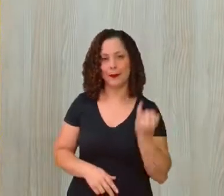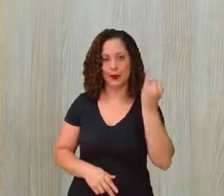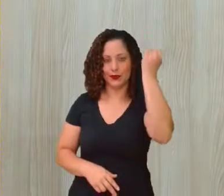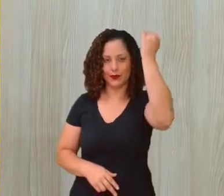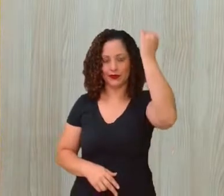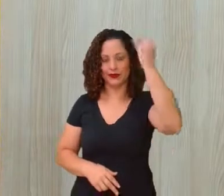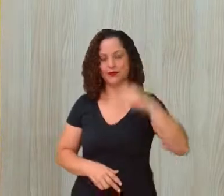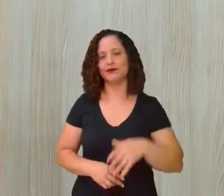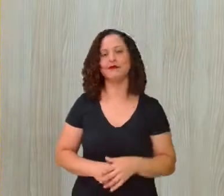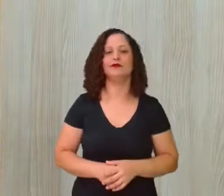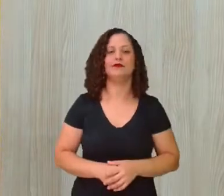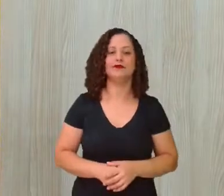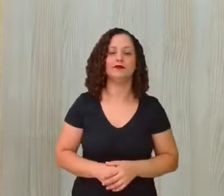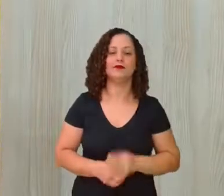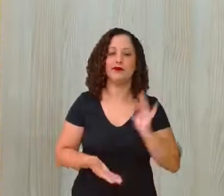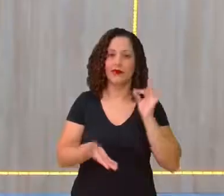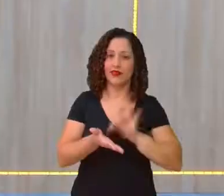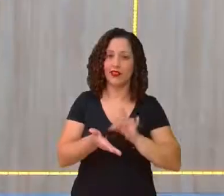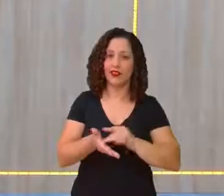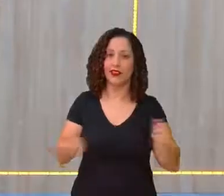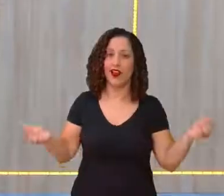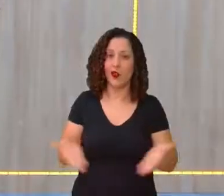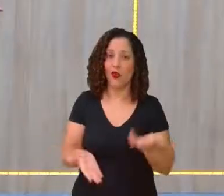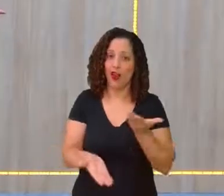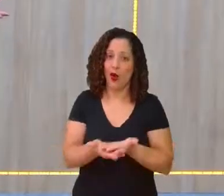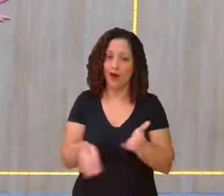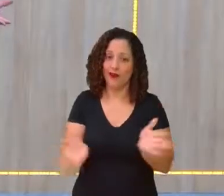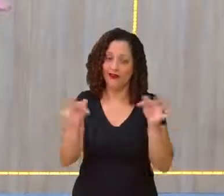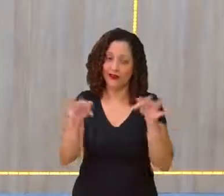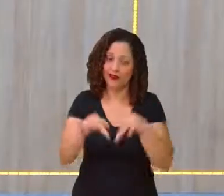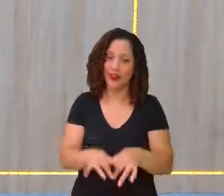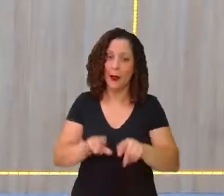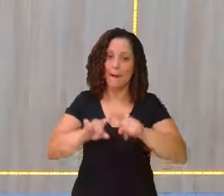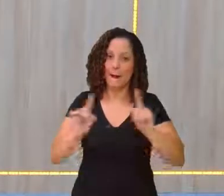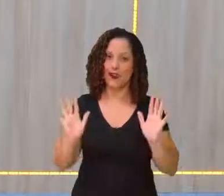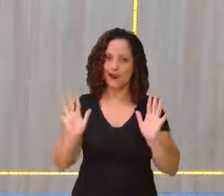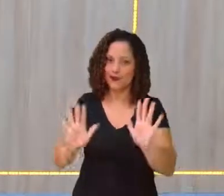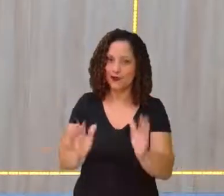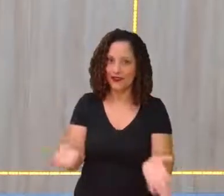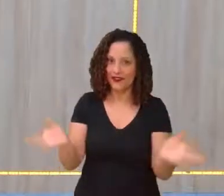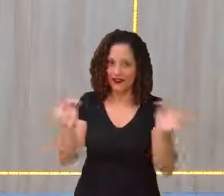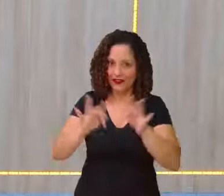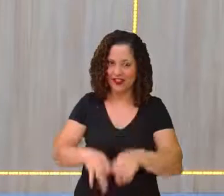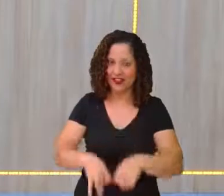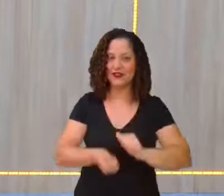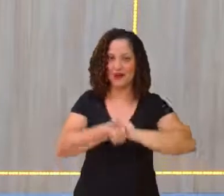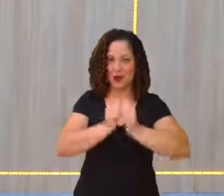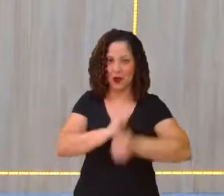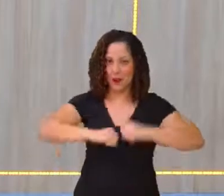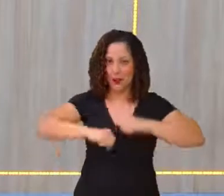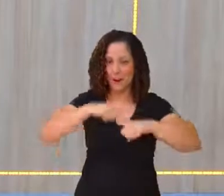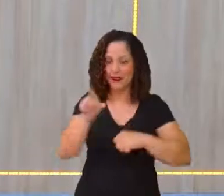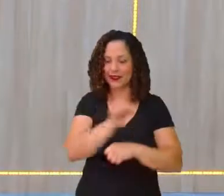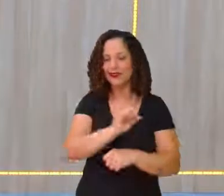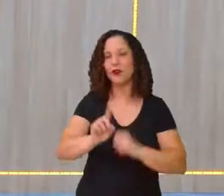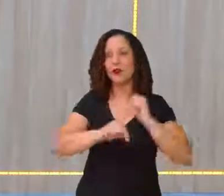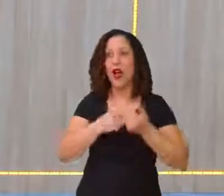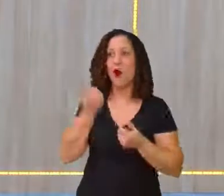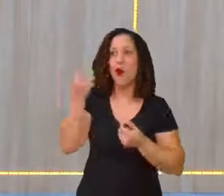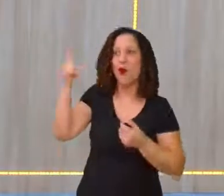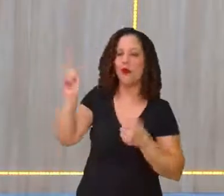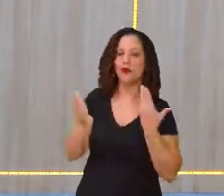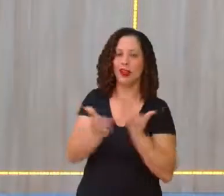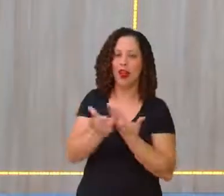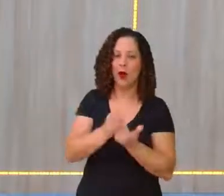questão. É isso aí. E estamos chegando ao fim da nossa aula, mas não é o fim dos esportes de combate. Na próxima aula, nós